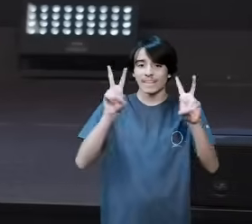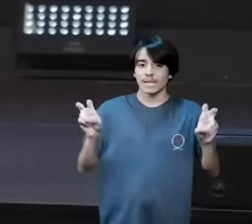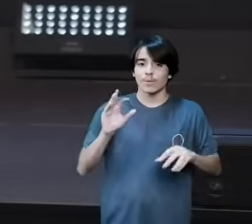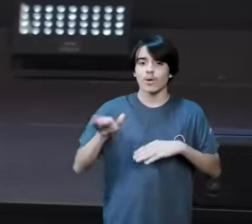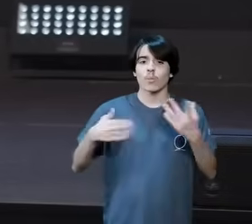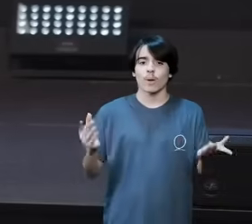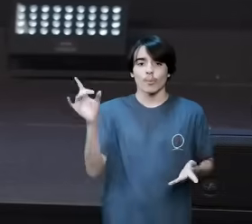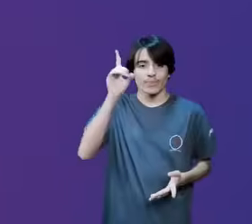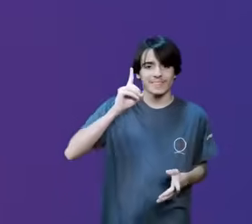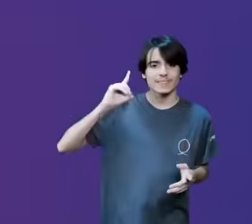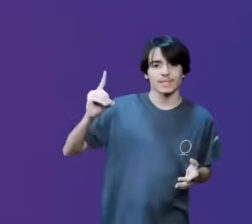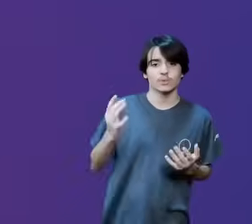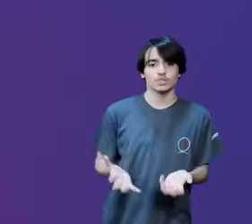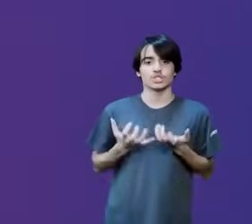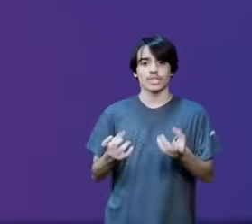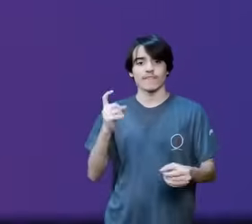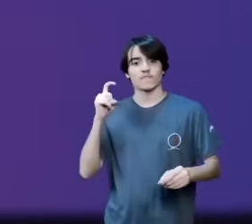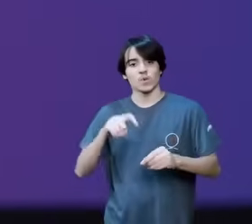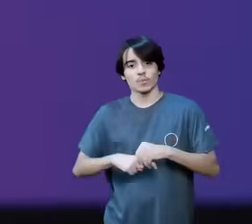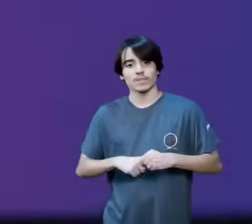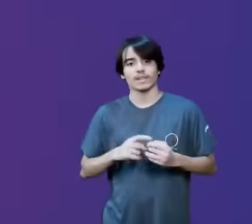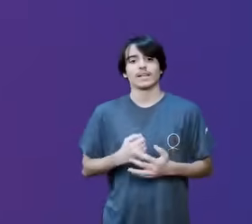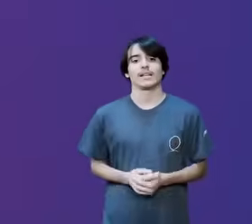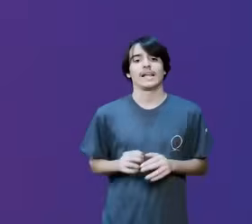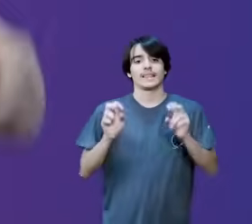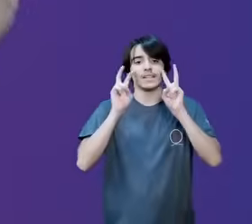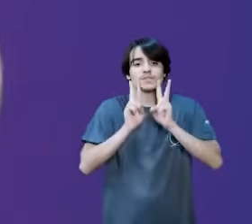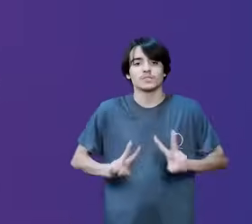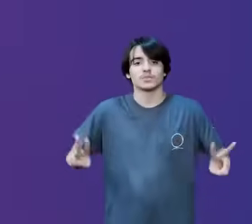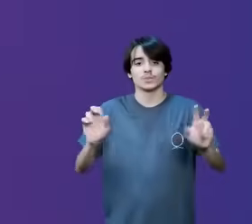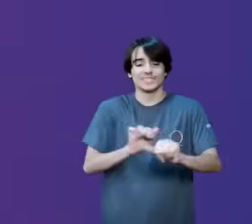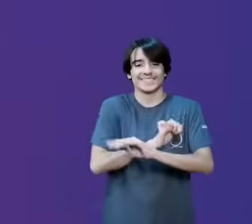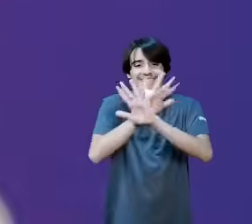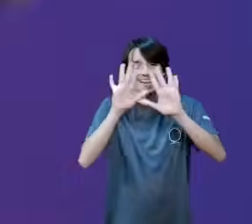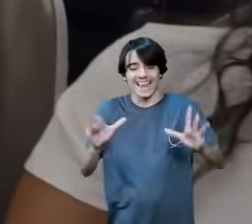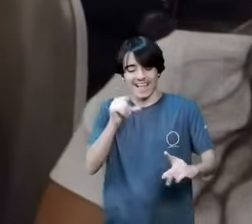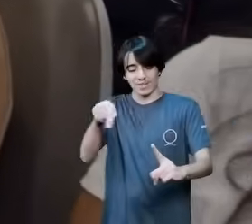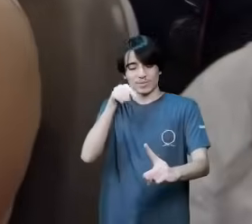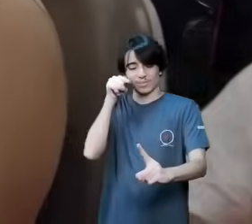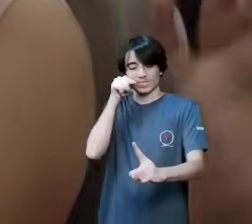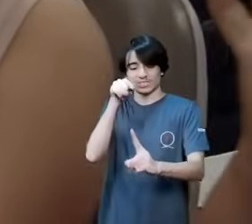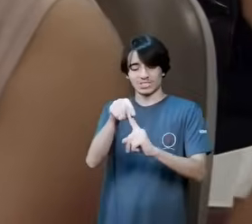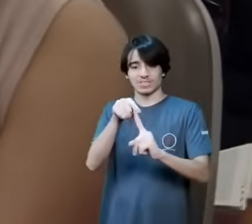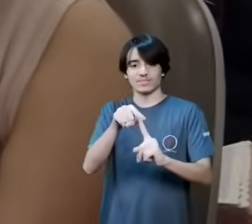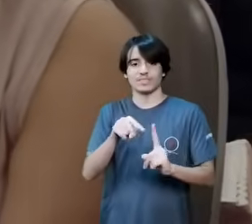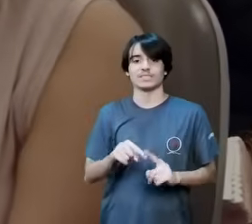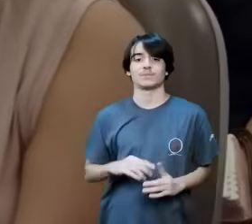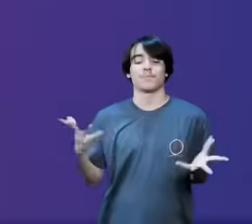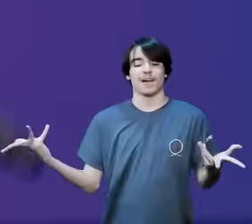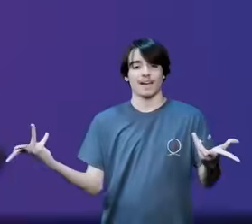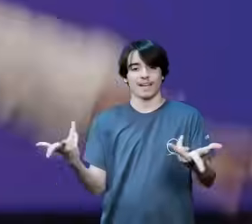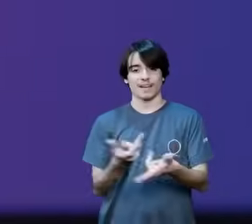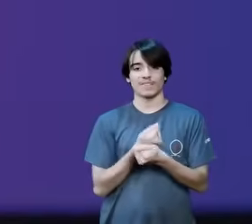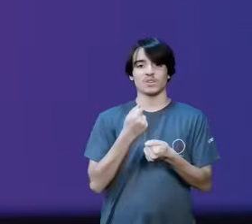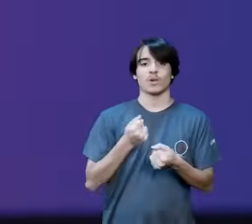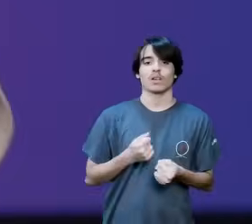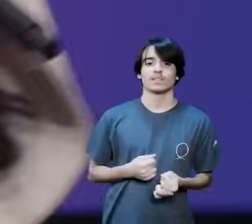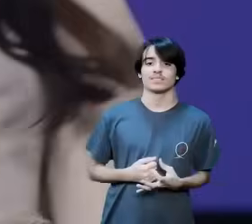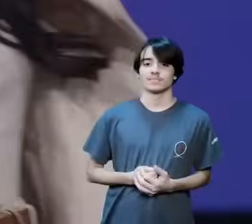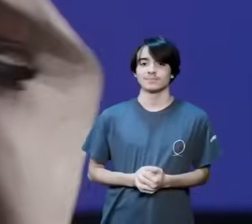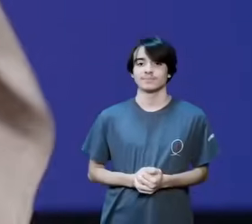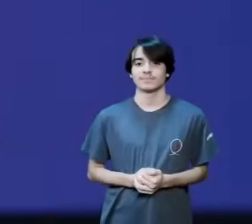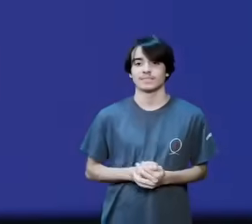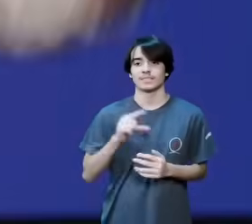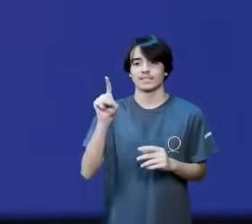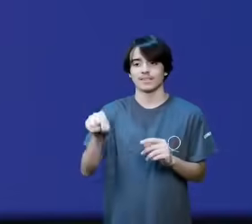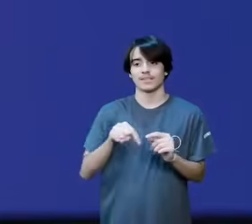é? Deus quer voltar a entregar visões claras, objetivas e extraordinárias, que apontam